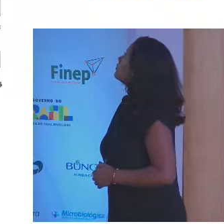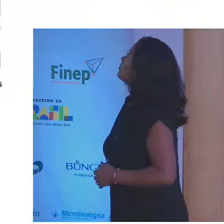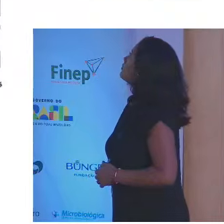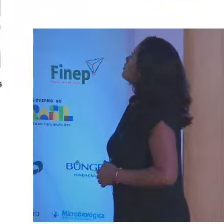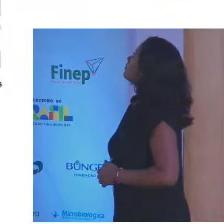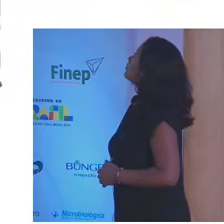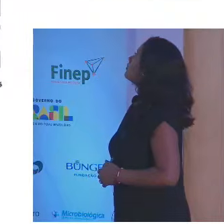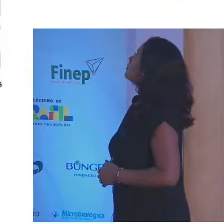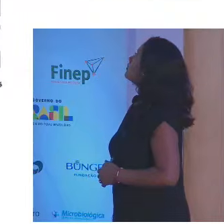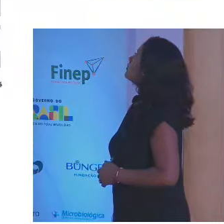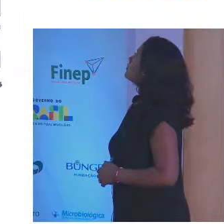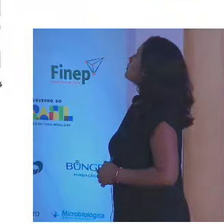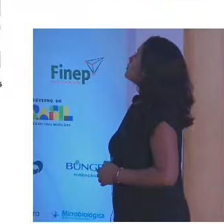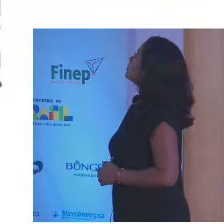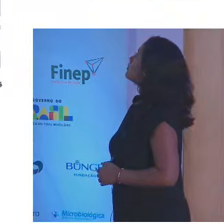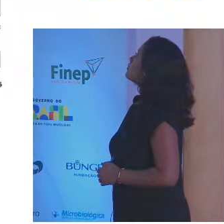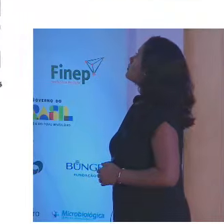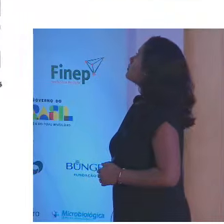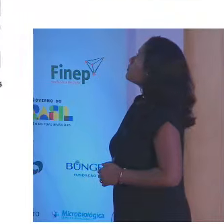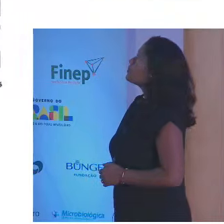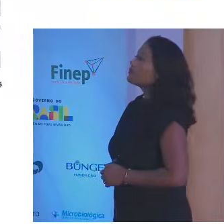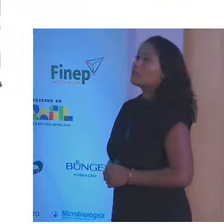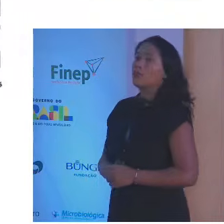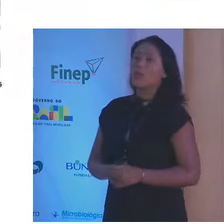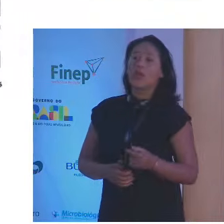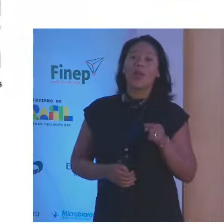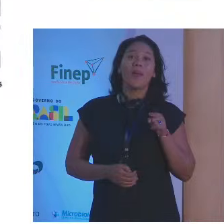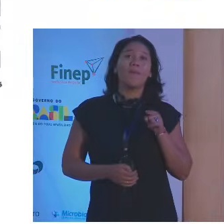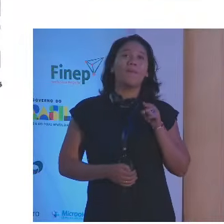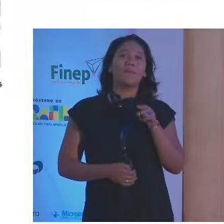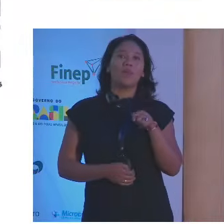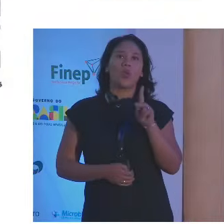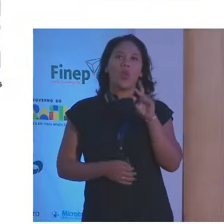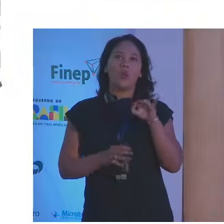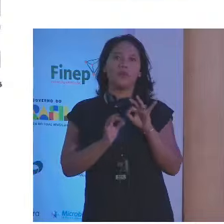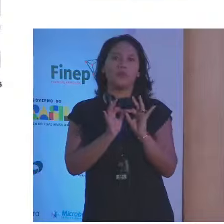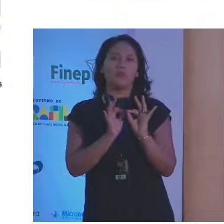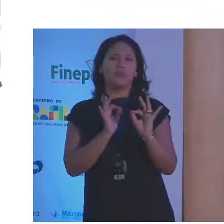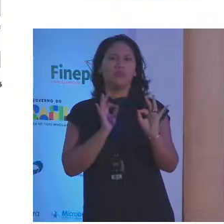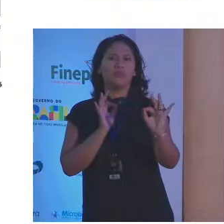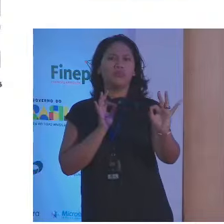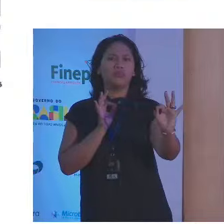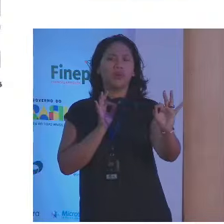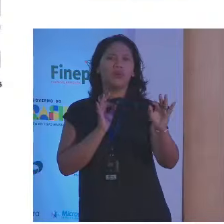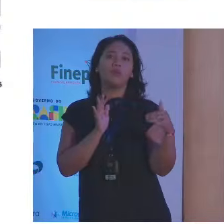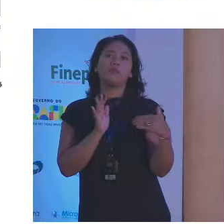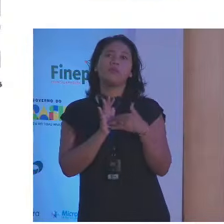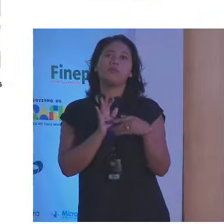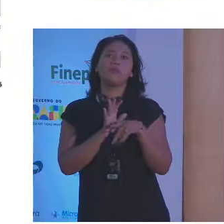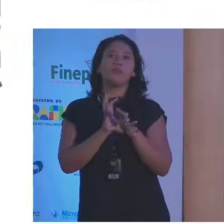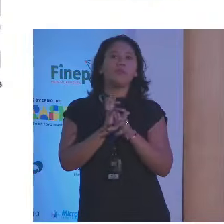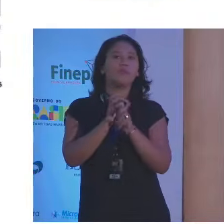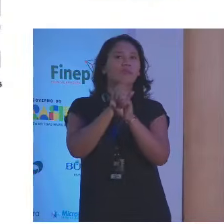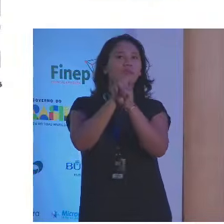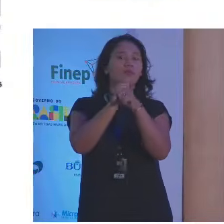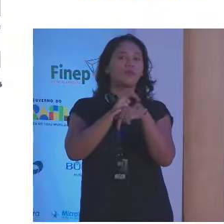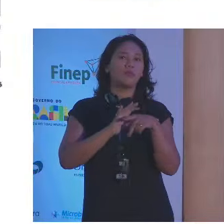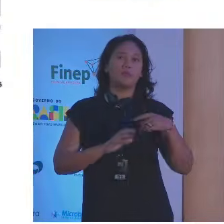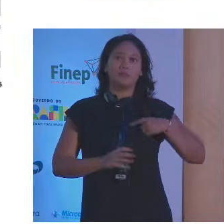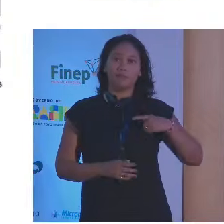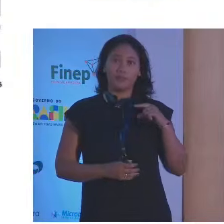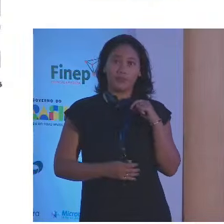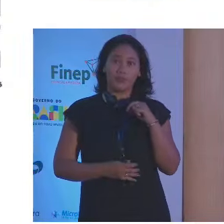A maré chega a avançar 1.000 quilômetros no Baixo Amazonas, aqui até, por exemplo, as medições de vazão do